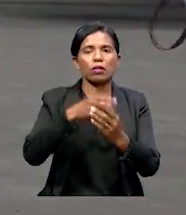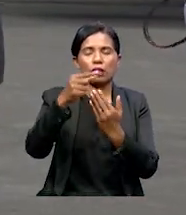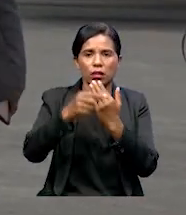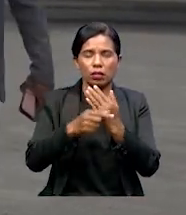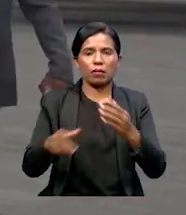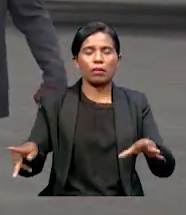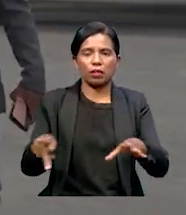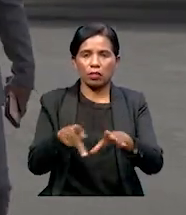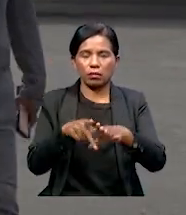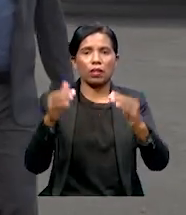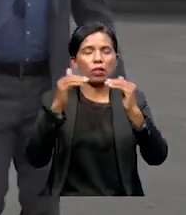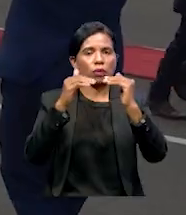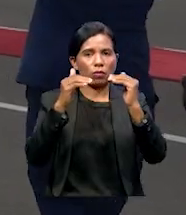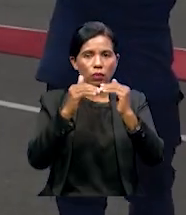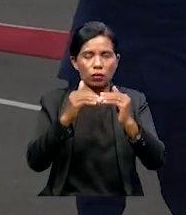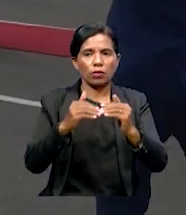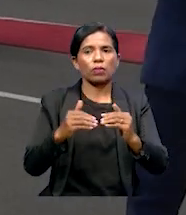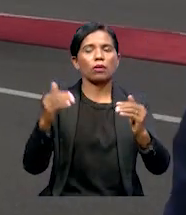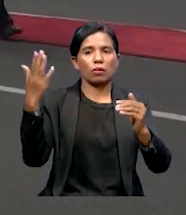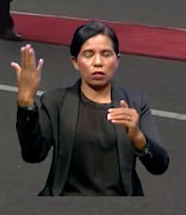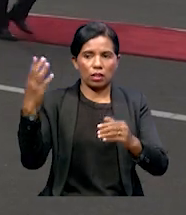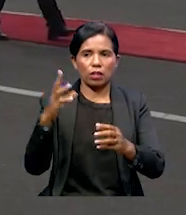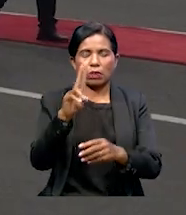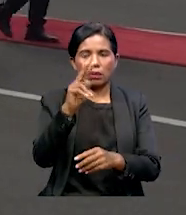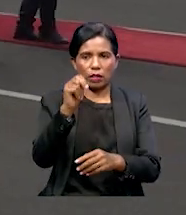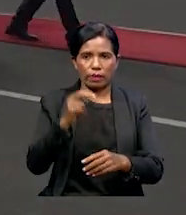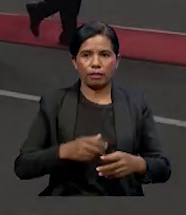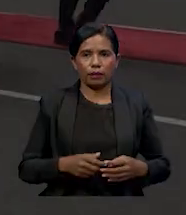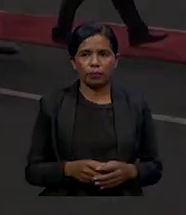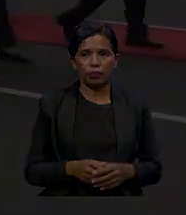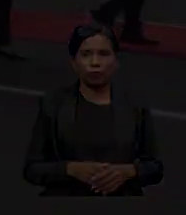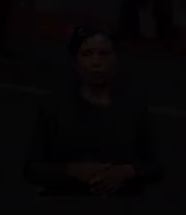Assembleia Geral Nações Unidas. Adertus Ximenes, Agustin da Costa, GMN.